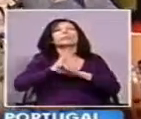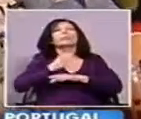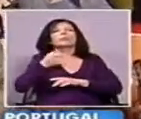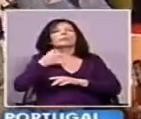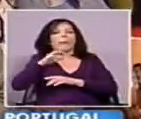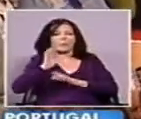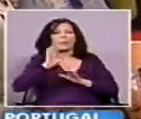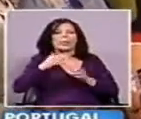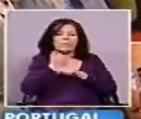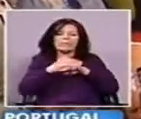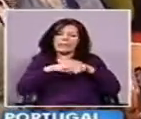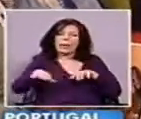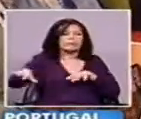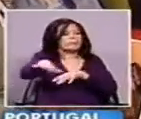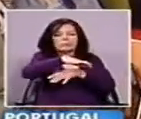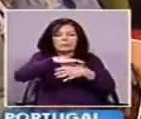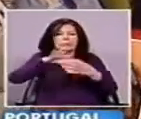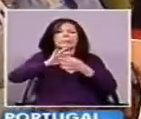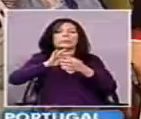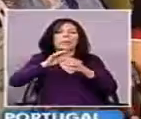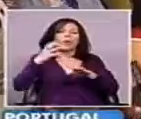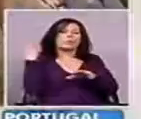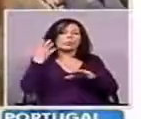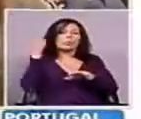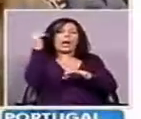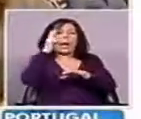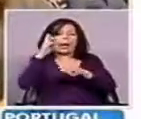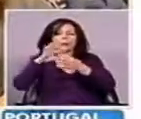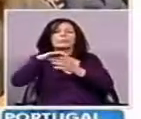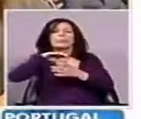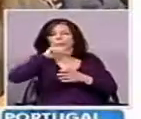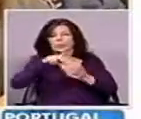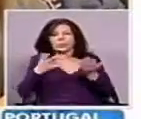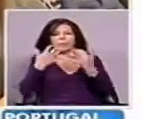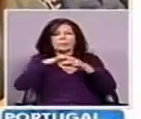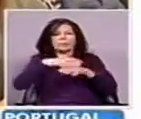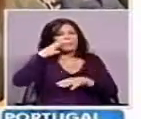que a arte seja um elemento que consegue integrar a